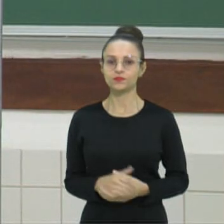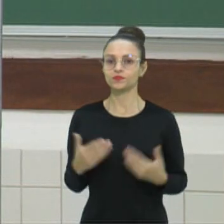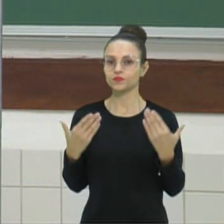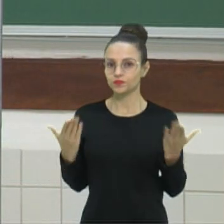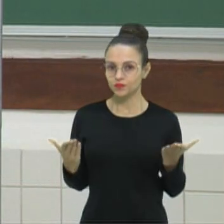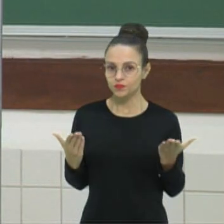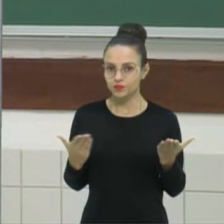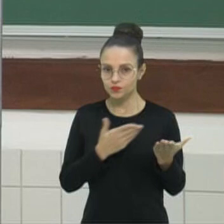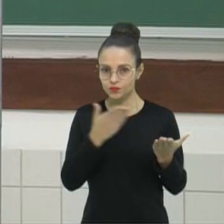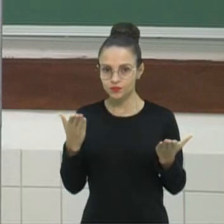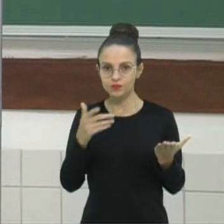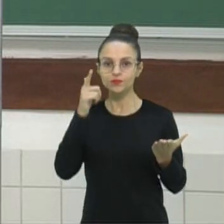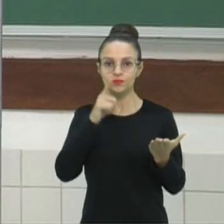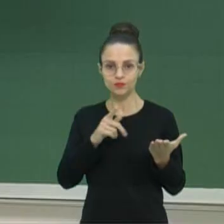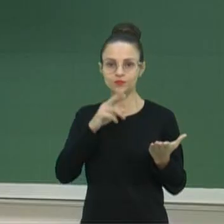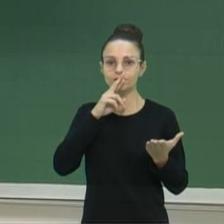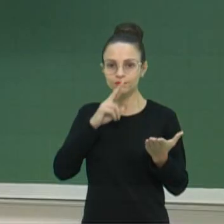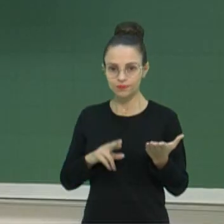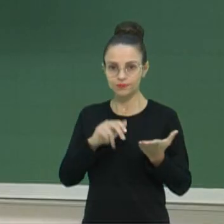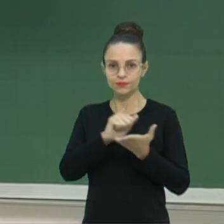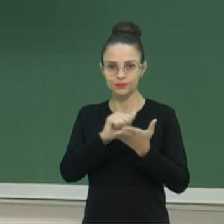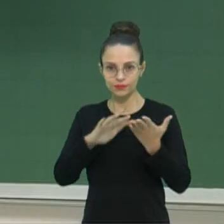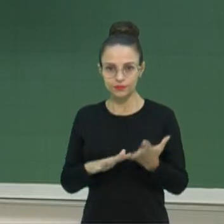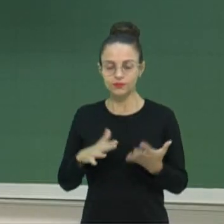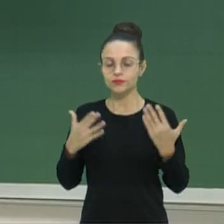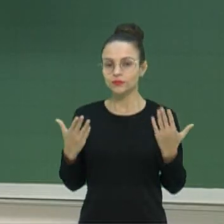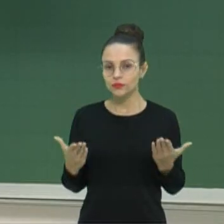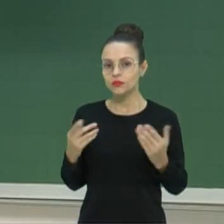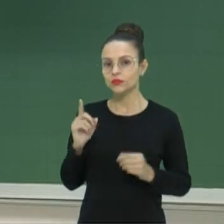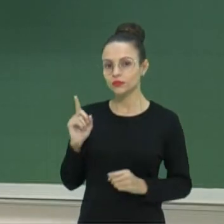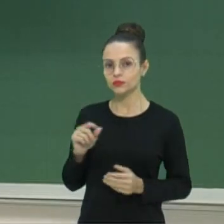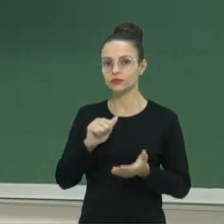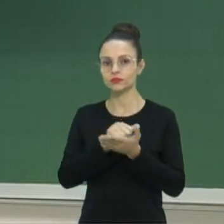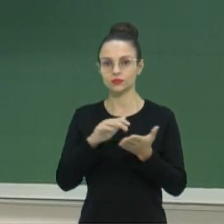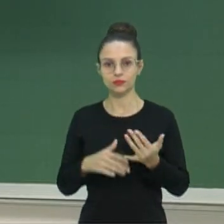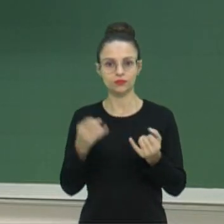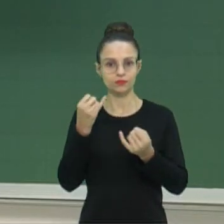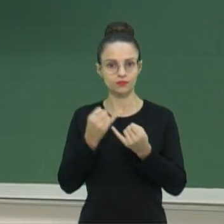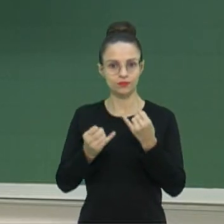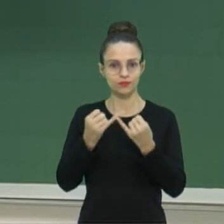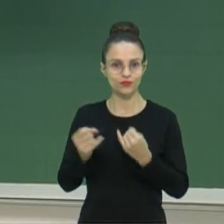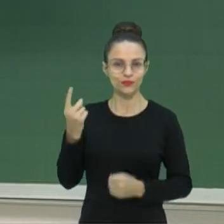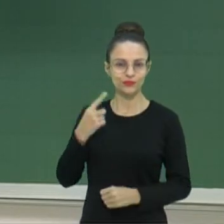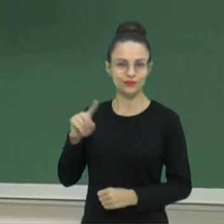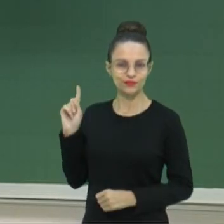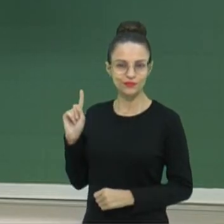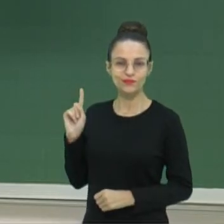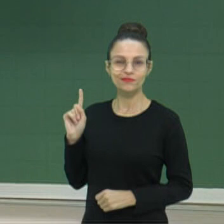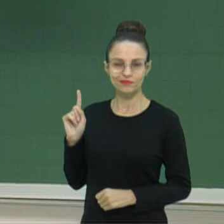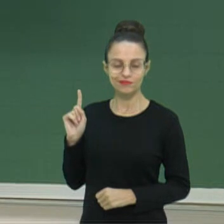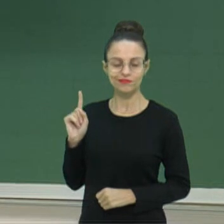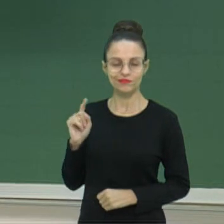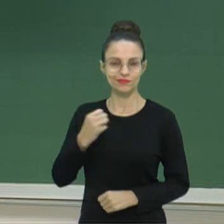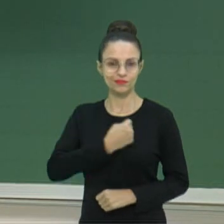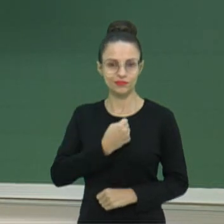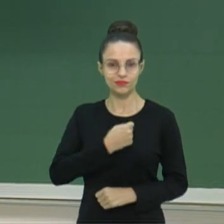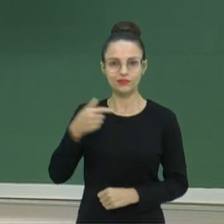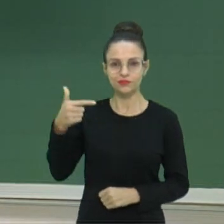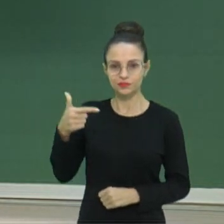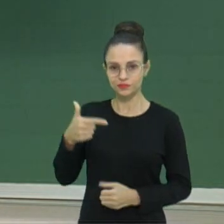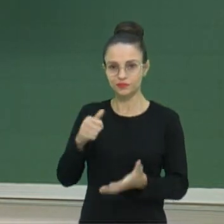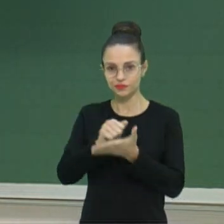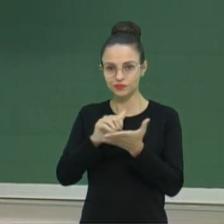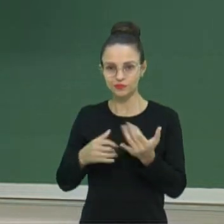aí, pessoal, conseguiram fazer o exercício da FATEC? Cara, exercício bem parecido com aquele que a gente fez no exercício número 2,